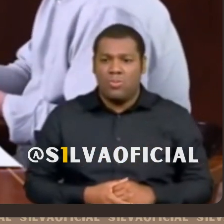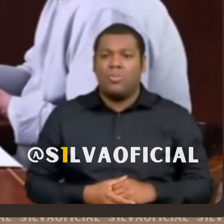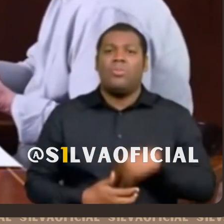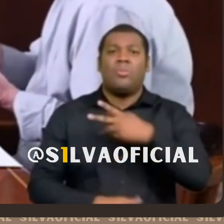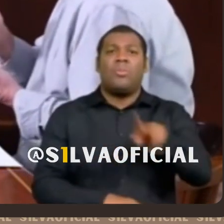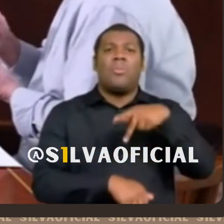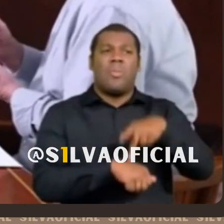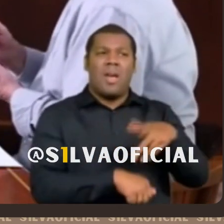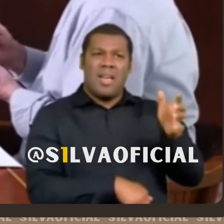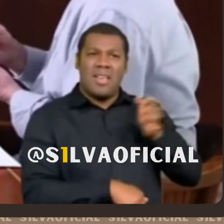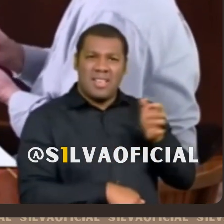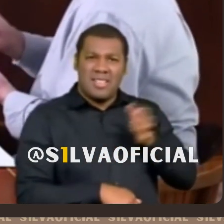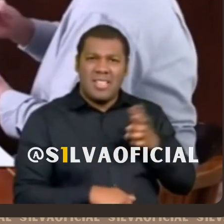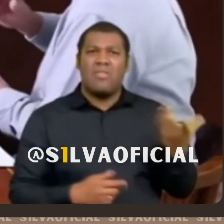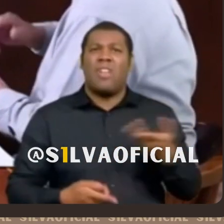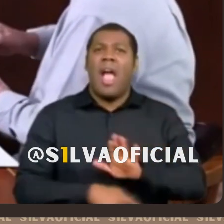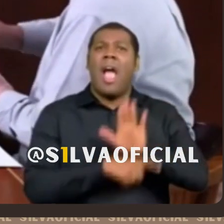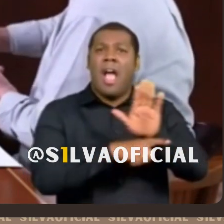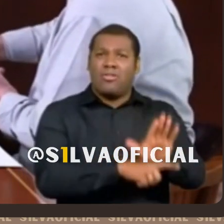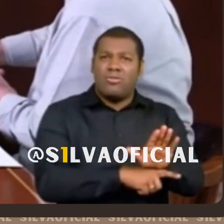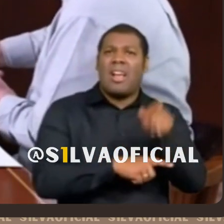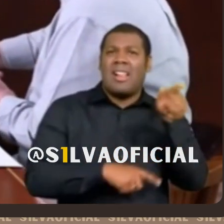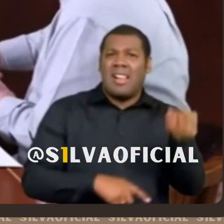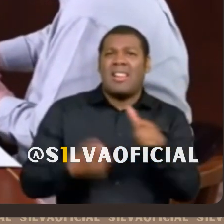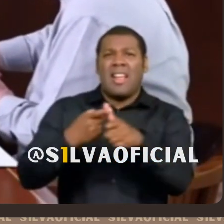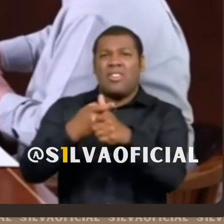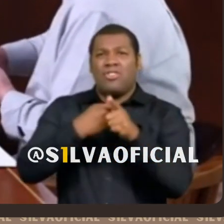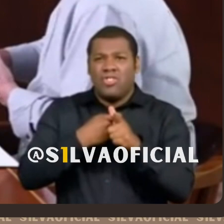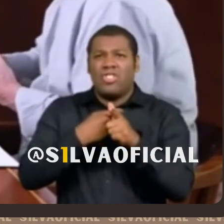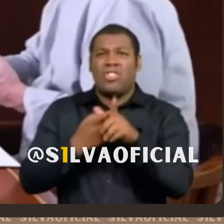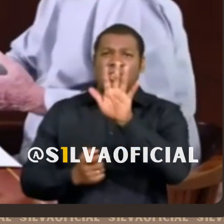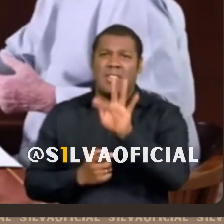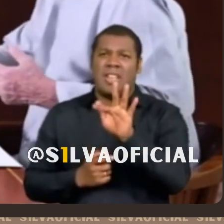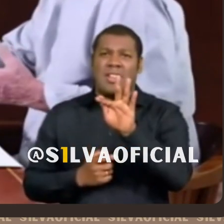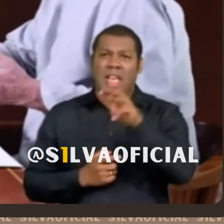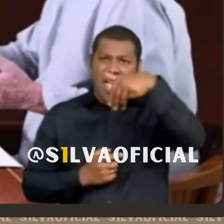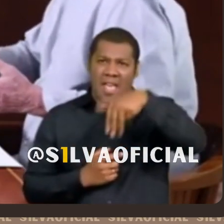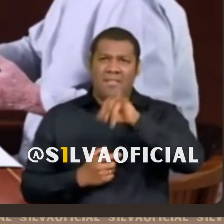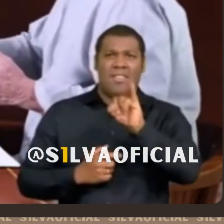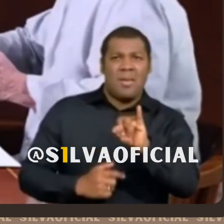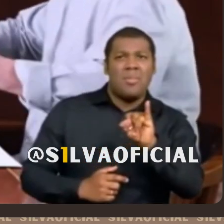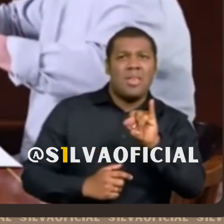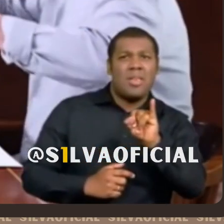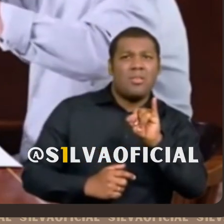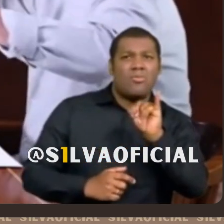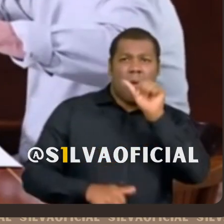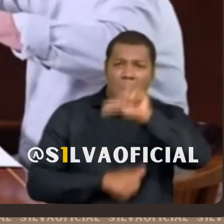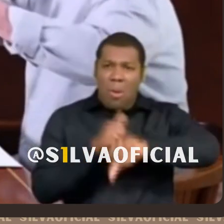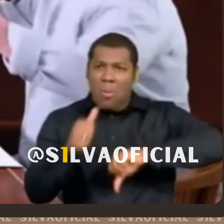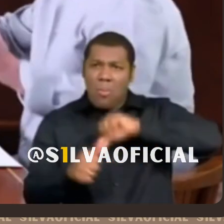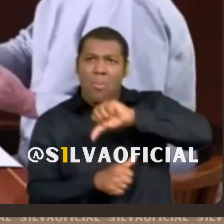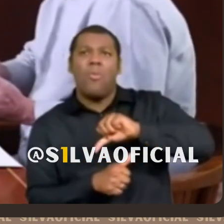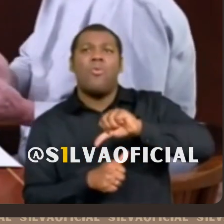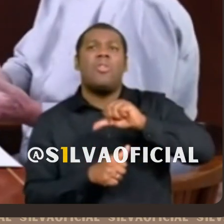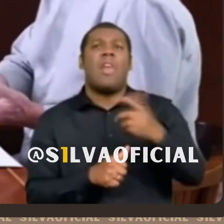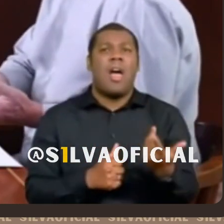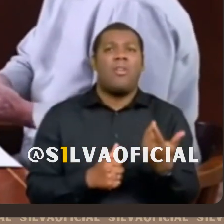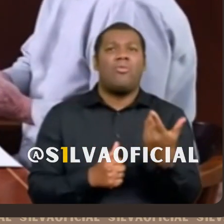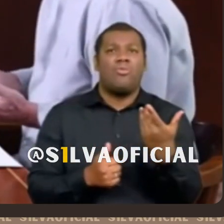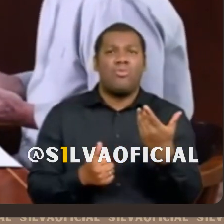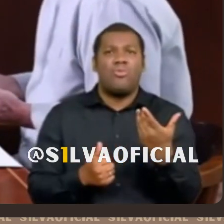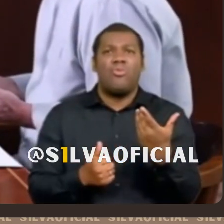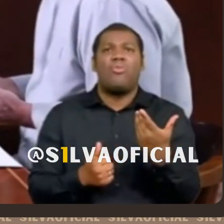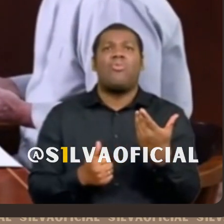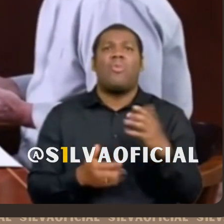FMI fosse transformada em obra de infraestrutura, para que eles possam começar a crescer e, num tempo qualquer, poder